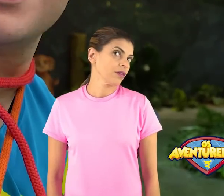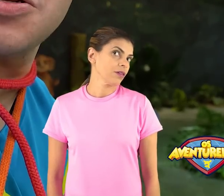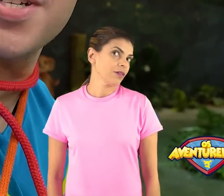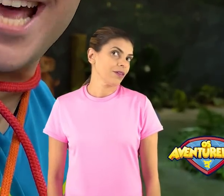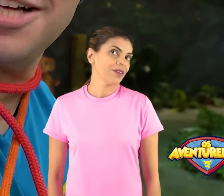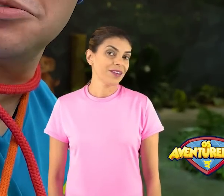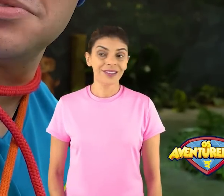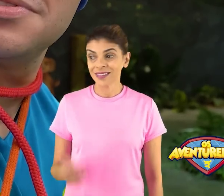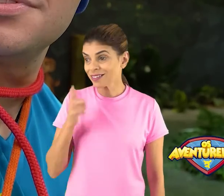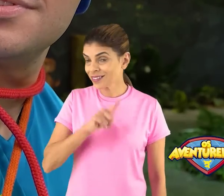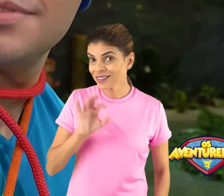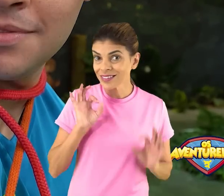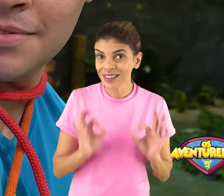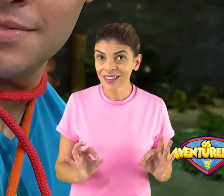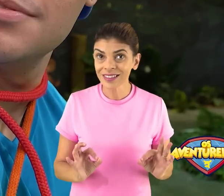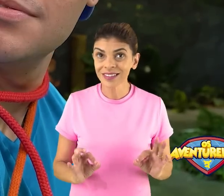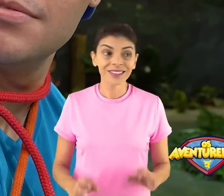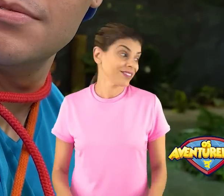Deu certo?